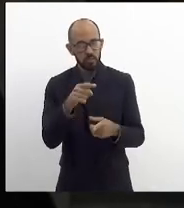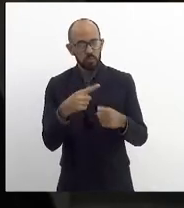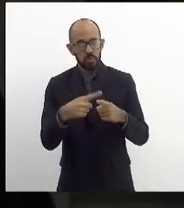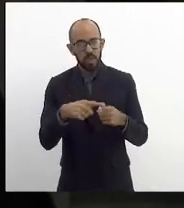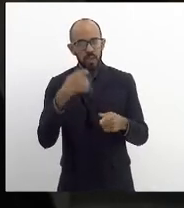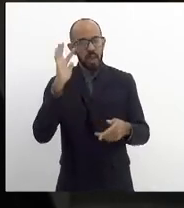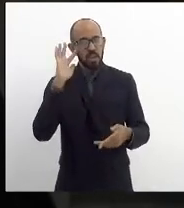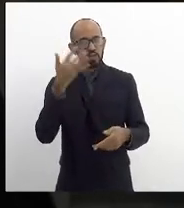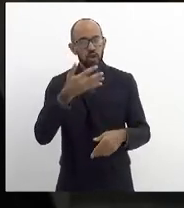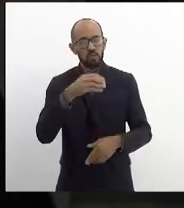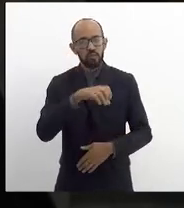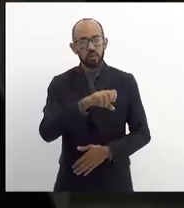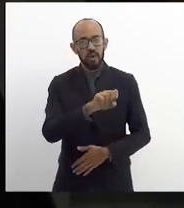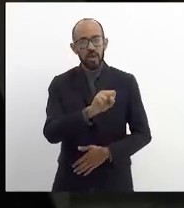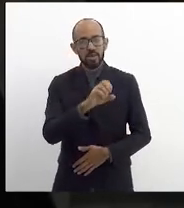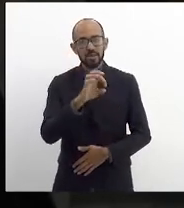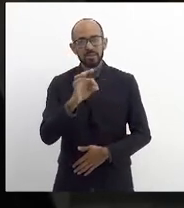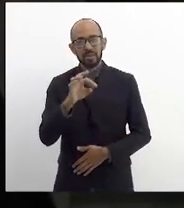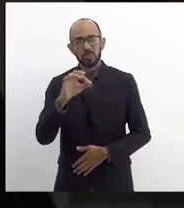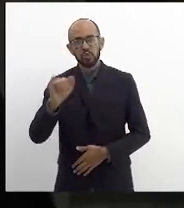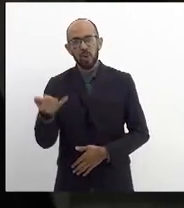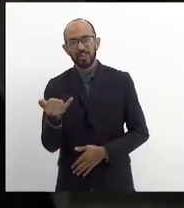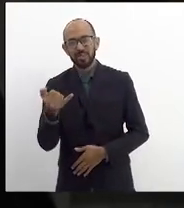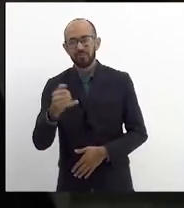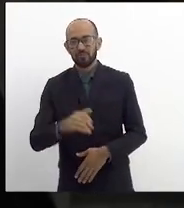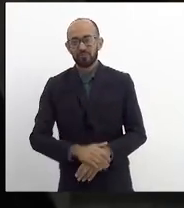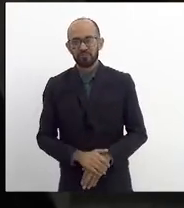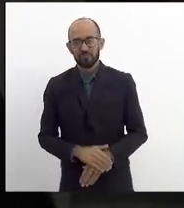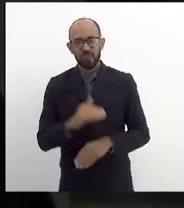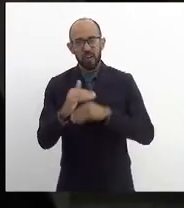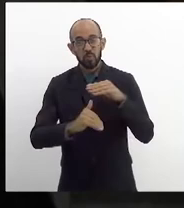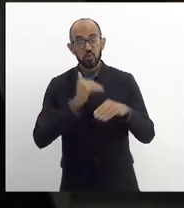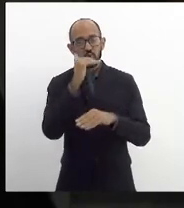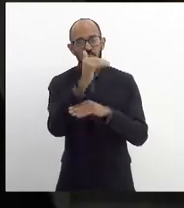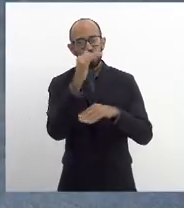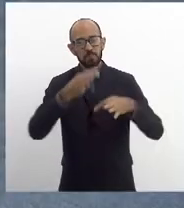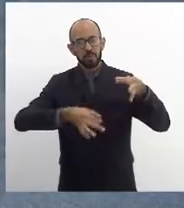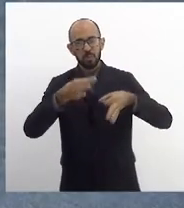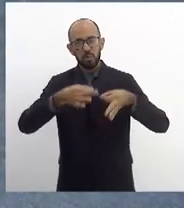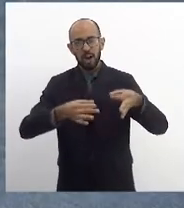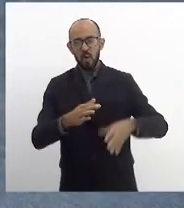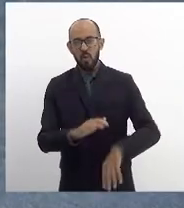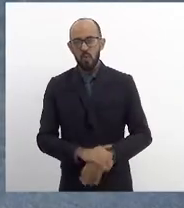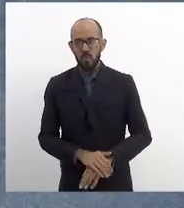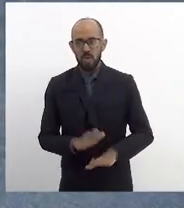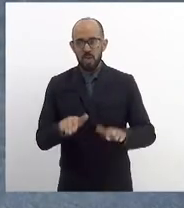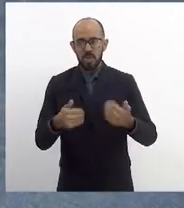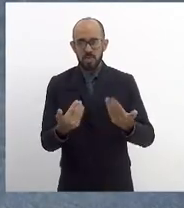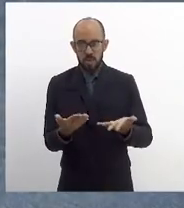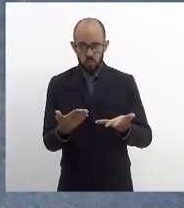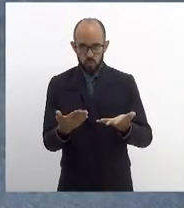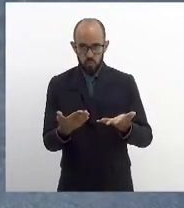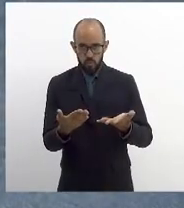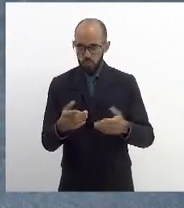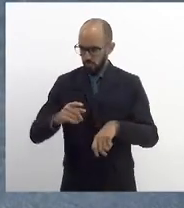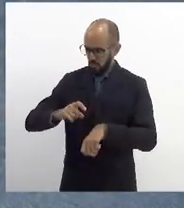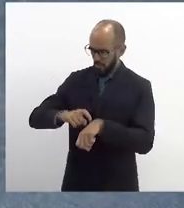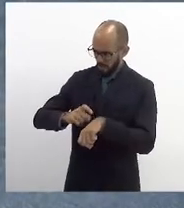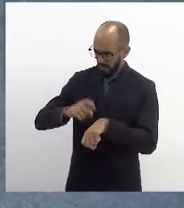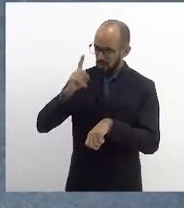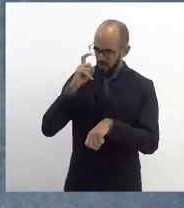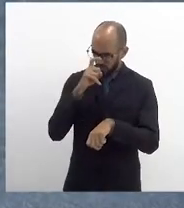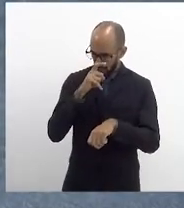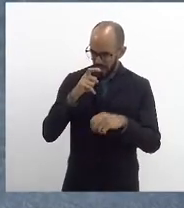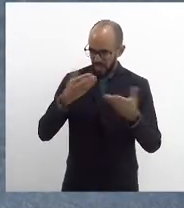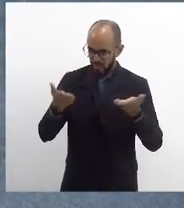quem decidiu foi o STJ e já tá decidido então no momento de tanto dificuldades que nós estamos vivenciando